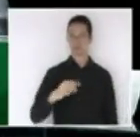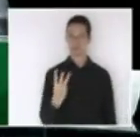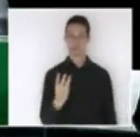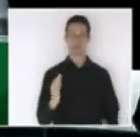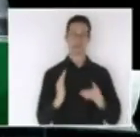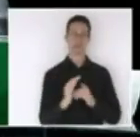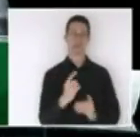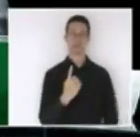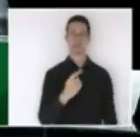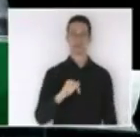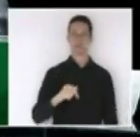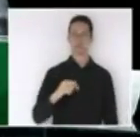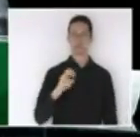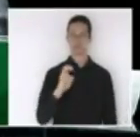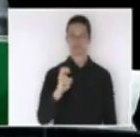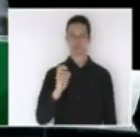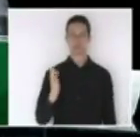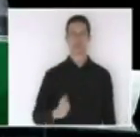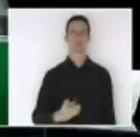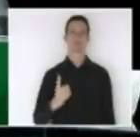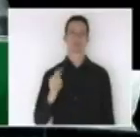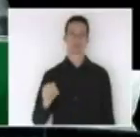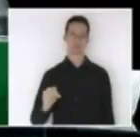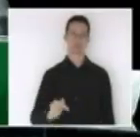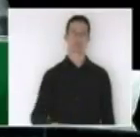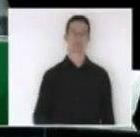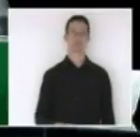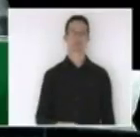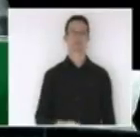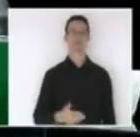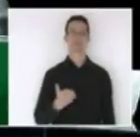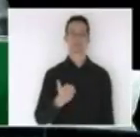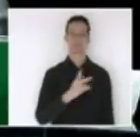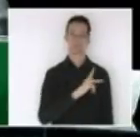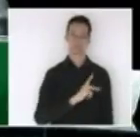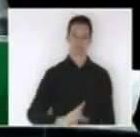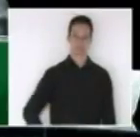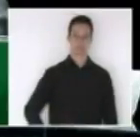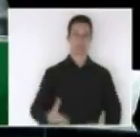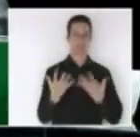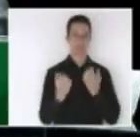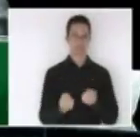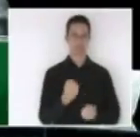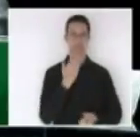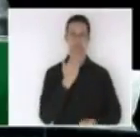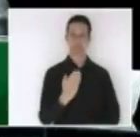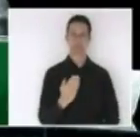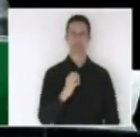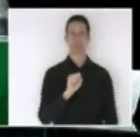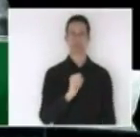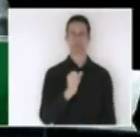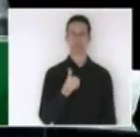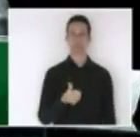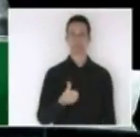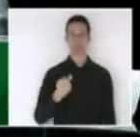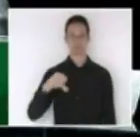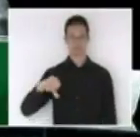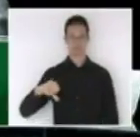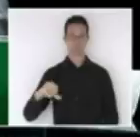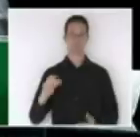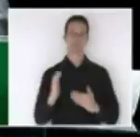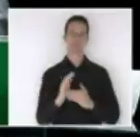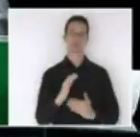173-175-2017. Outro sim, o senhor presidente deferiu os requerimentos número 869 e